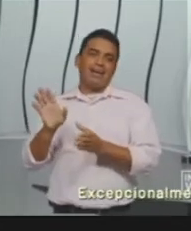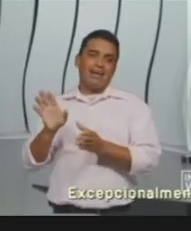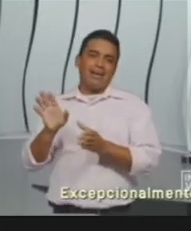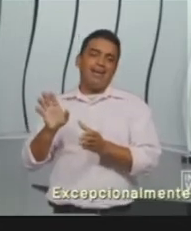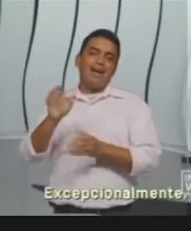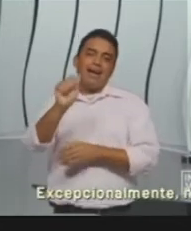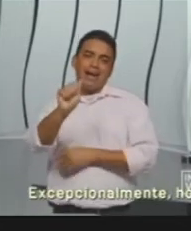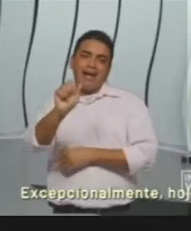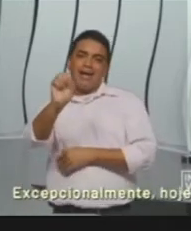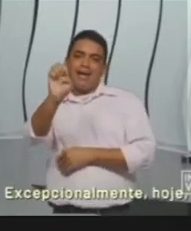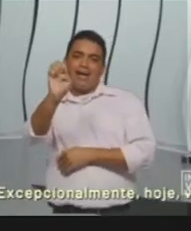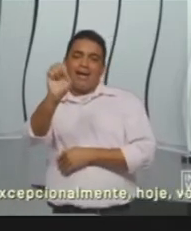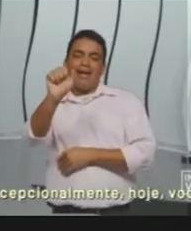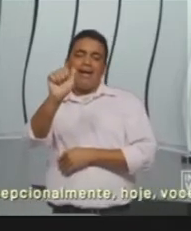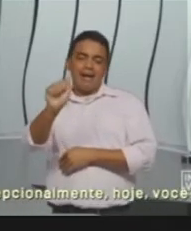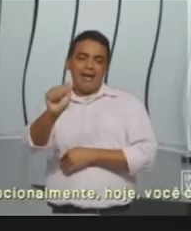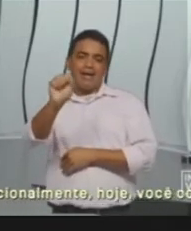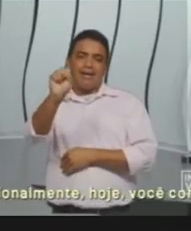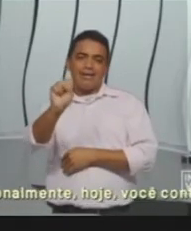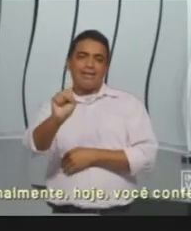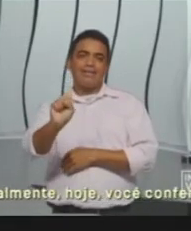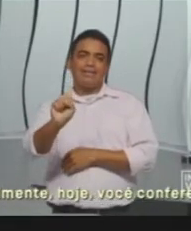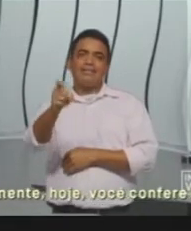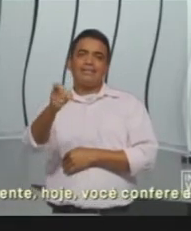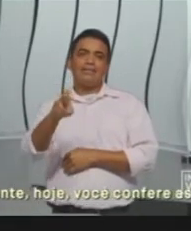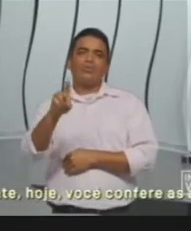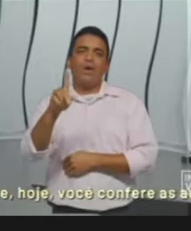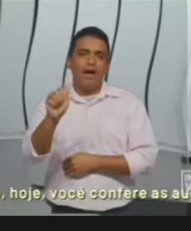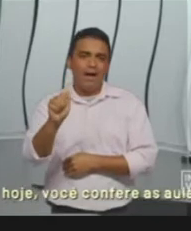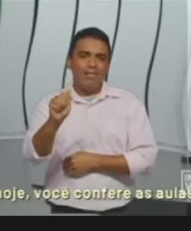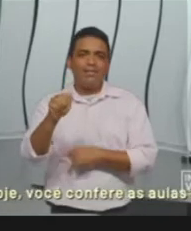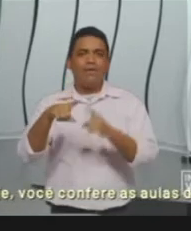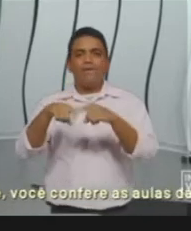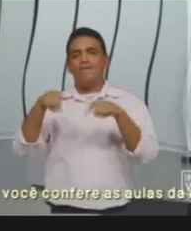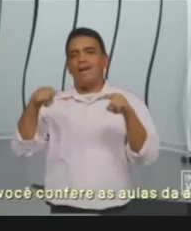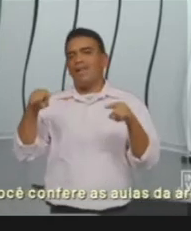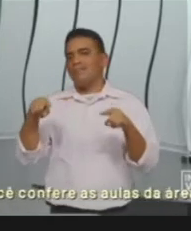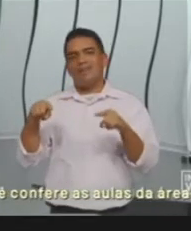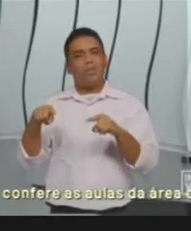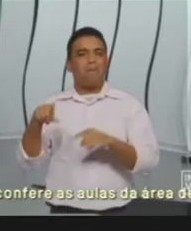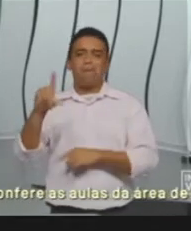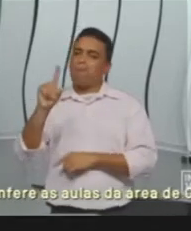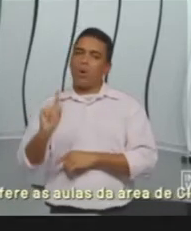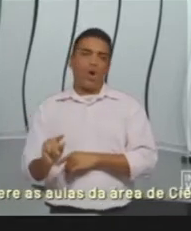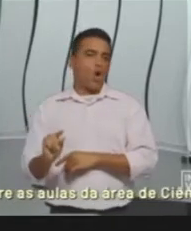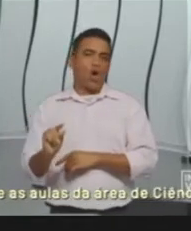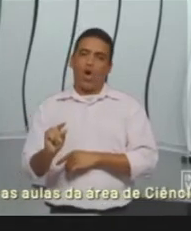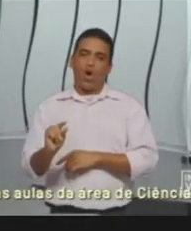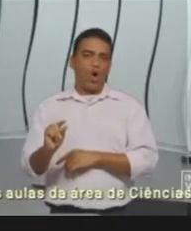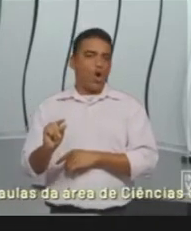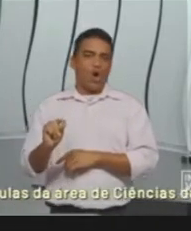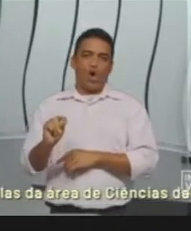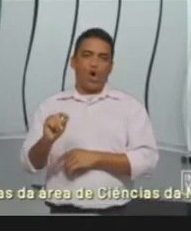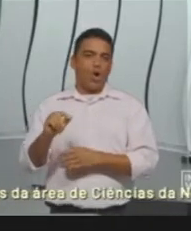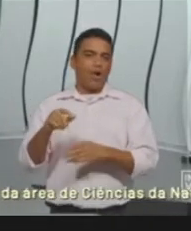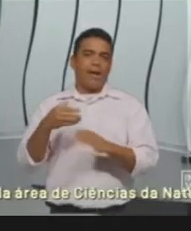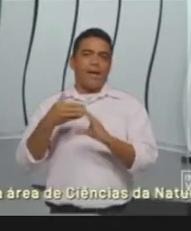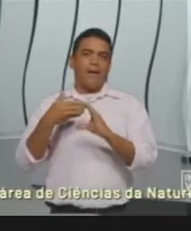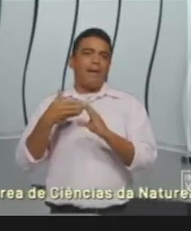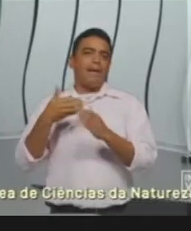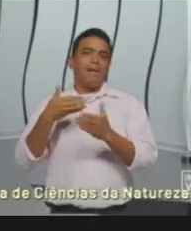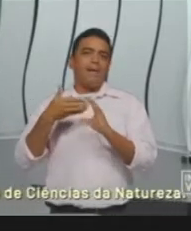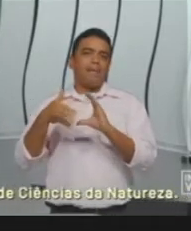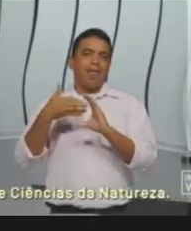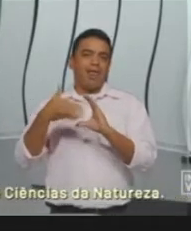não existe essa mistura, então a variabilidade genética ela é muito baixa, só ocorre através de mutações e outros